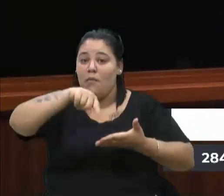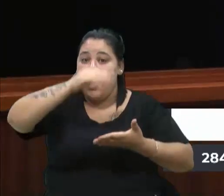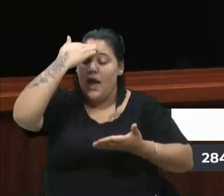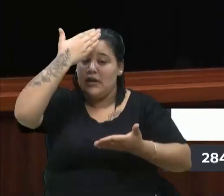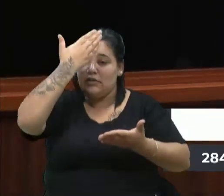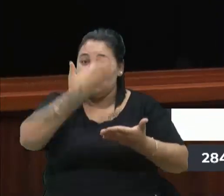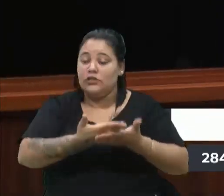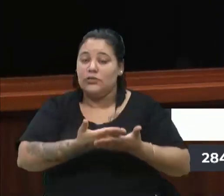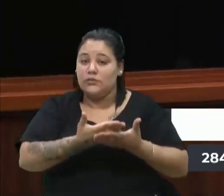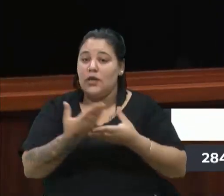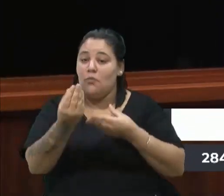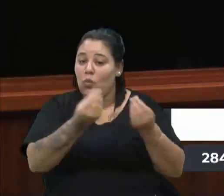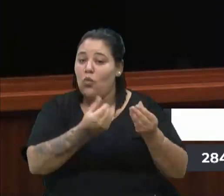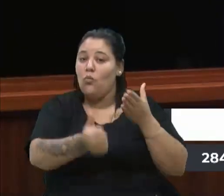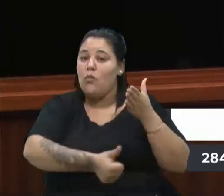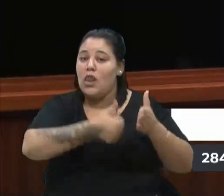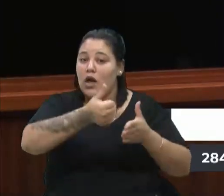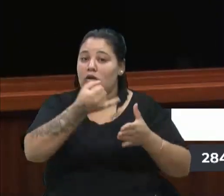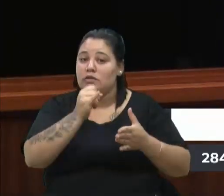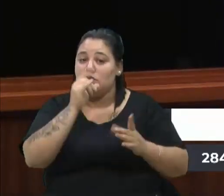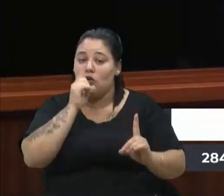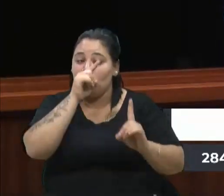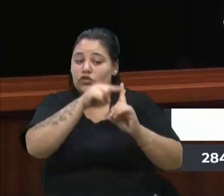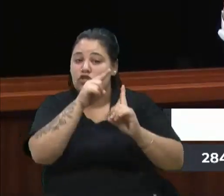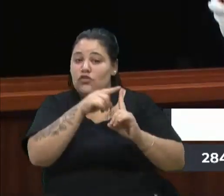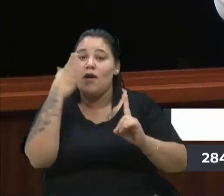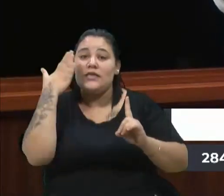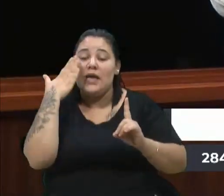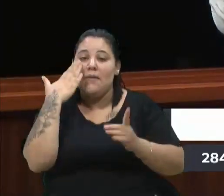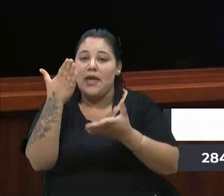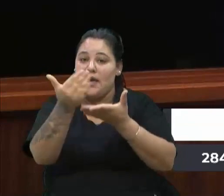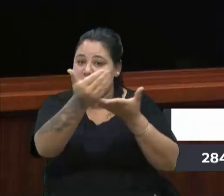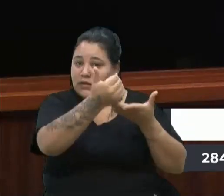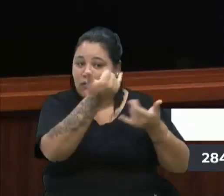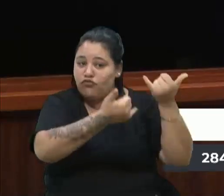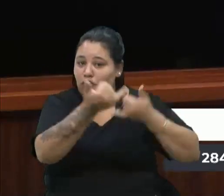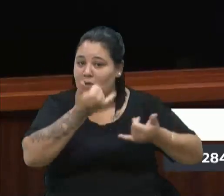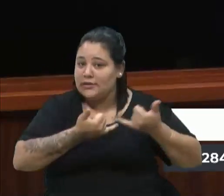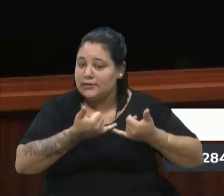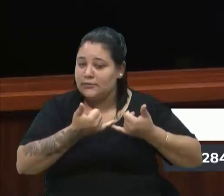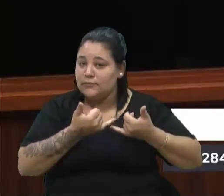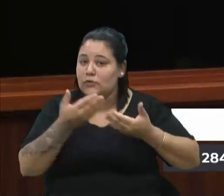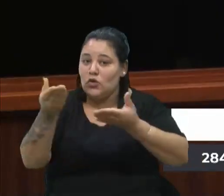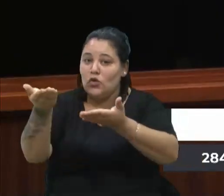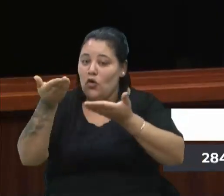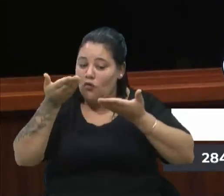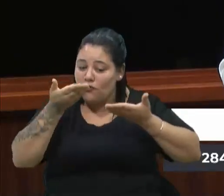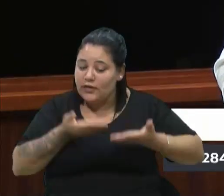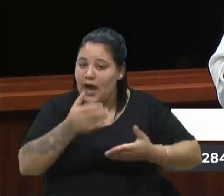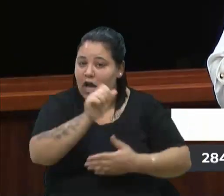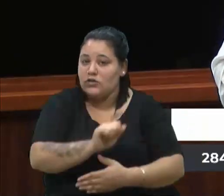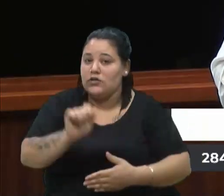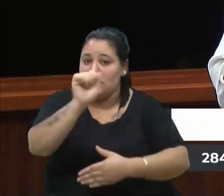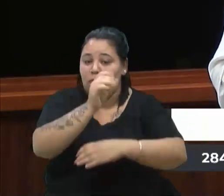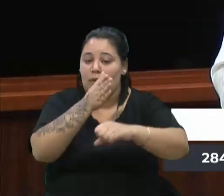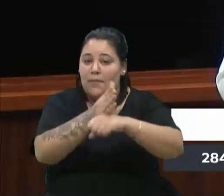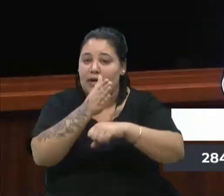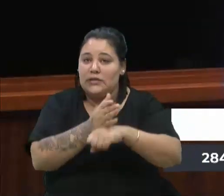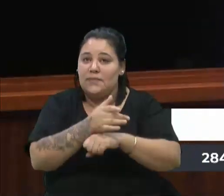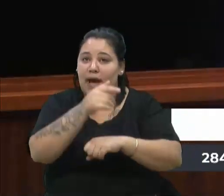mais eficaz, se o objetivo é saber desses dados, convidar a associação para fazer parte e